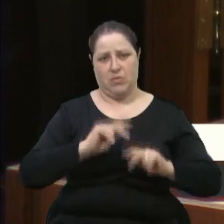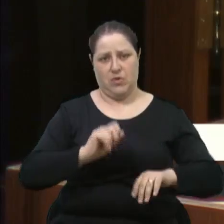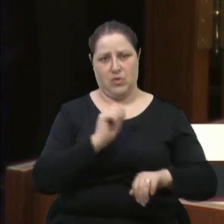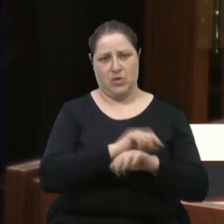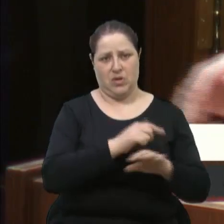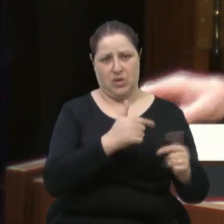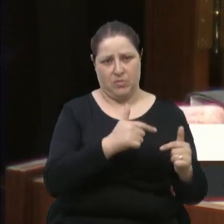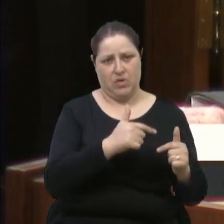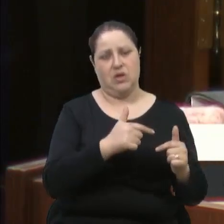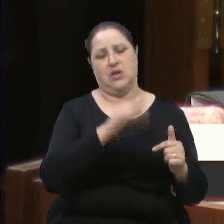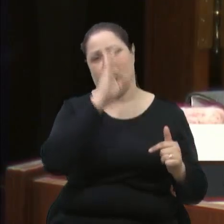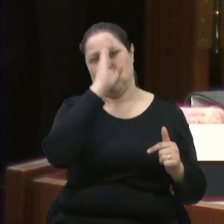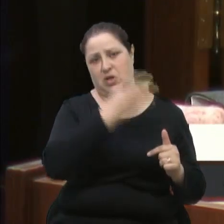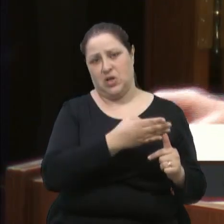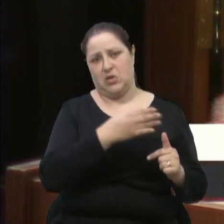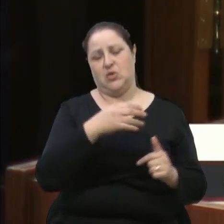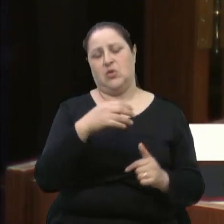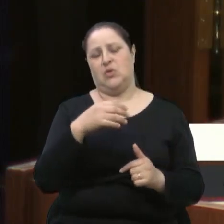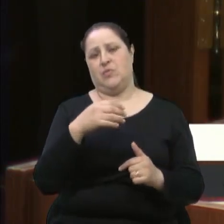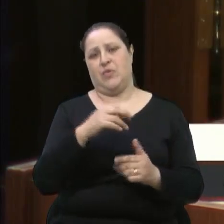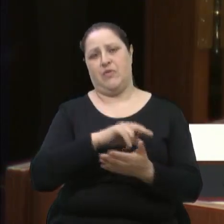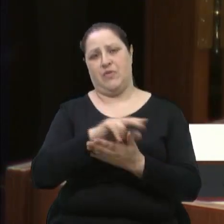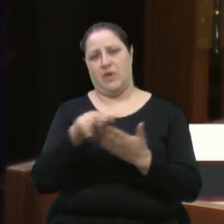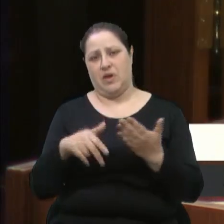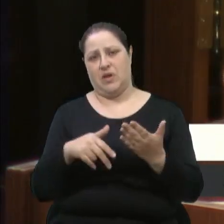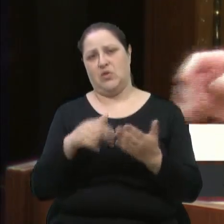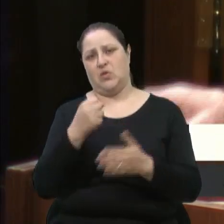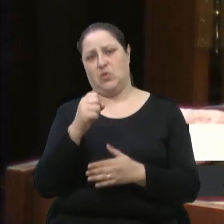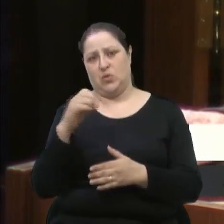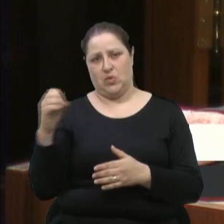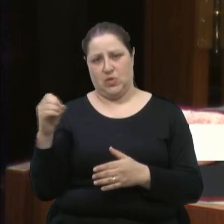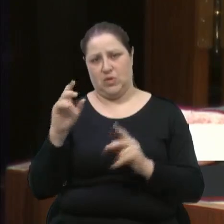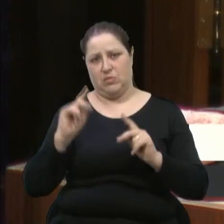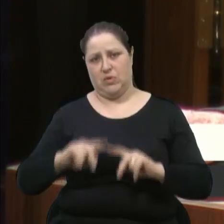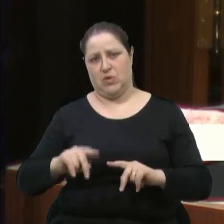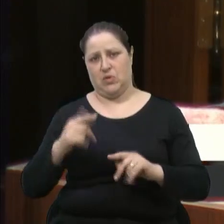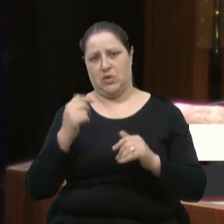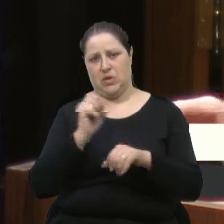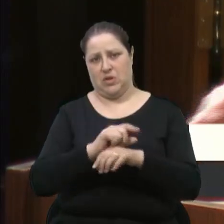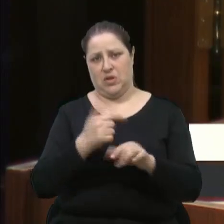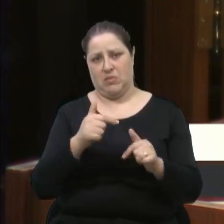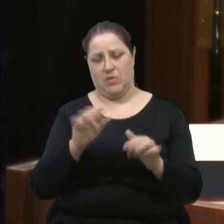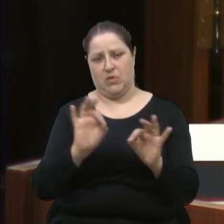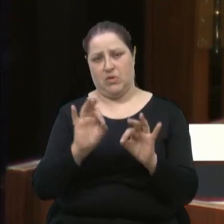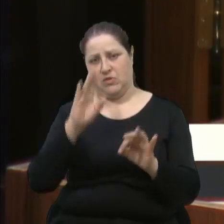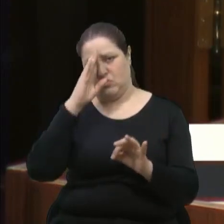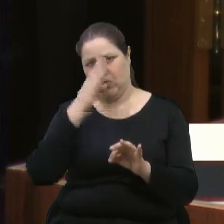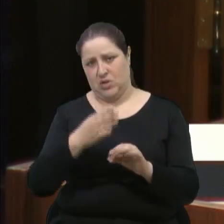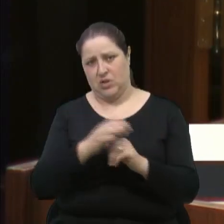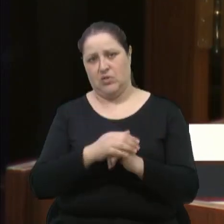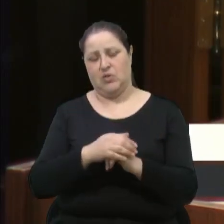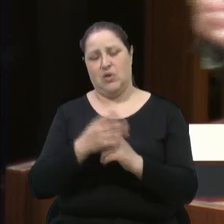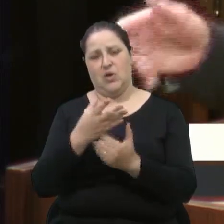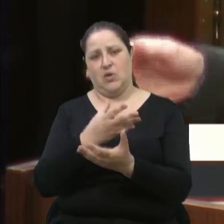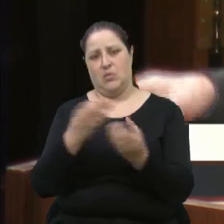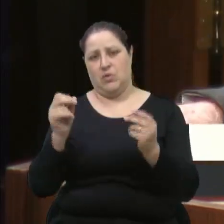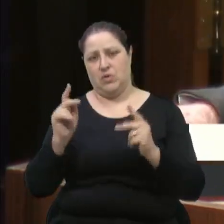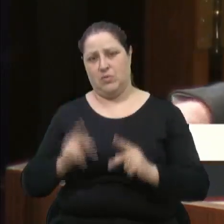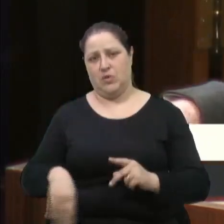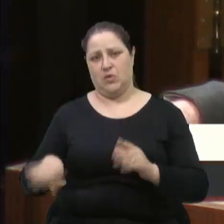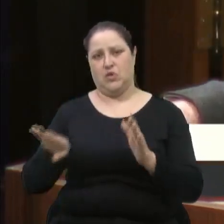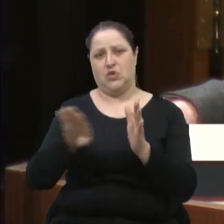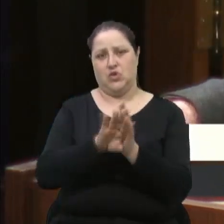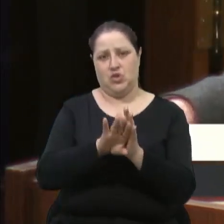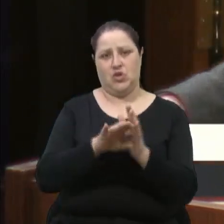vem para essa região, e vai dar atendimento a essas pessoas, que muitas vezes eles chegam a fazer o turismo, aí tem problema de